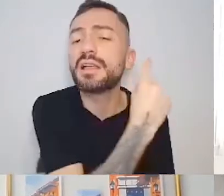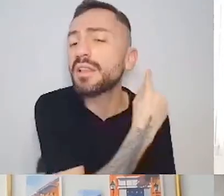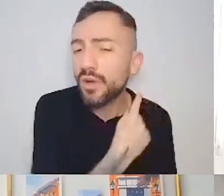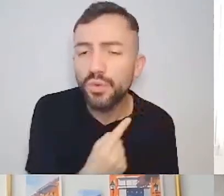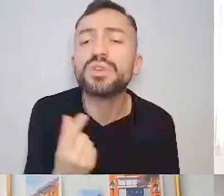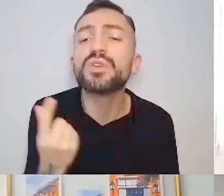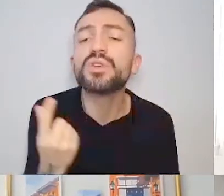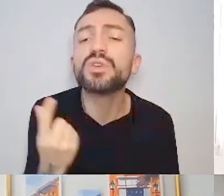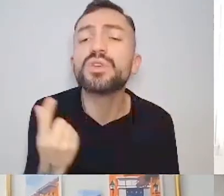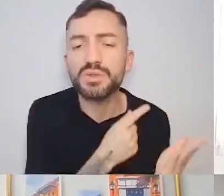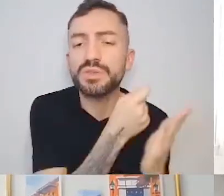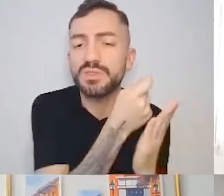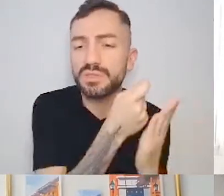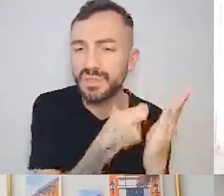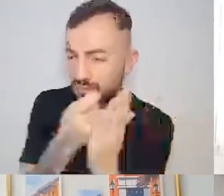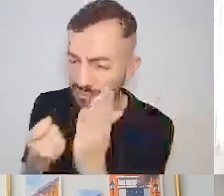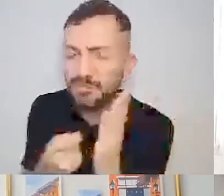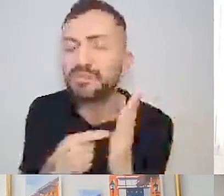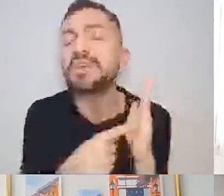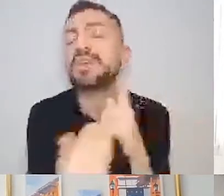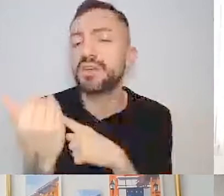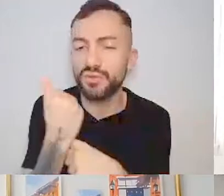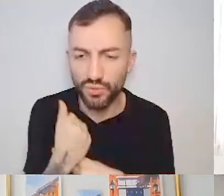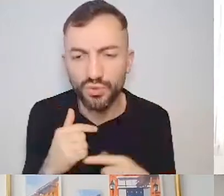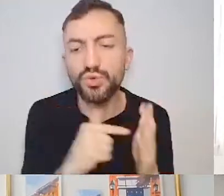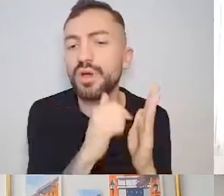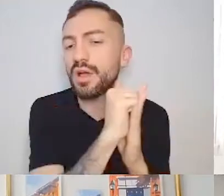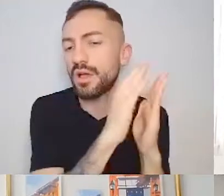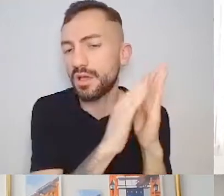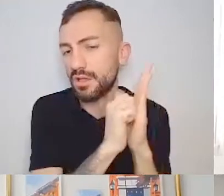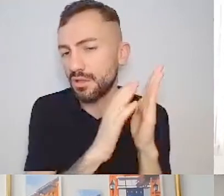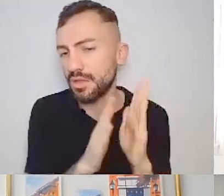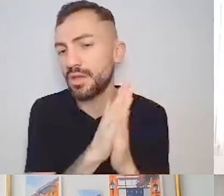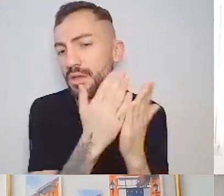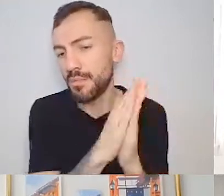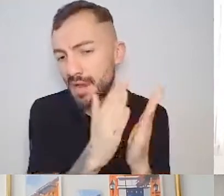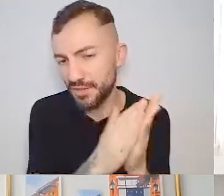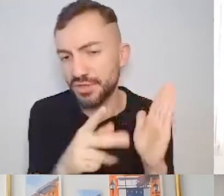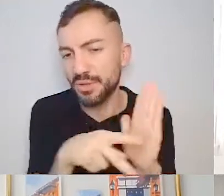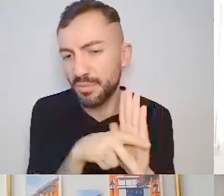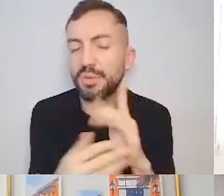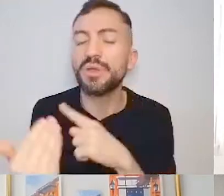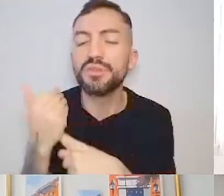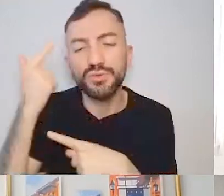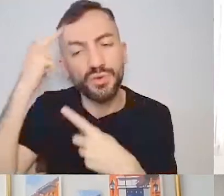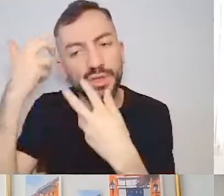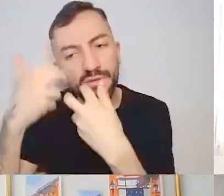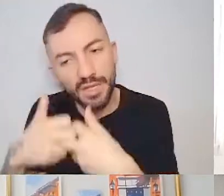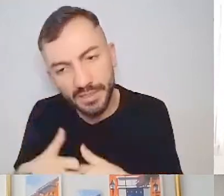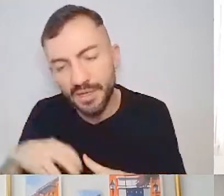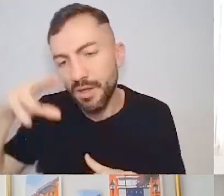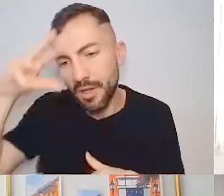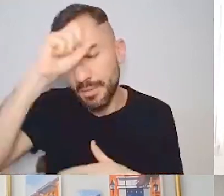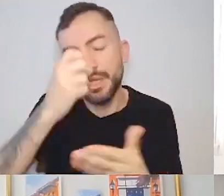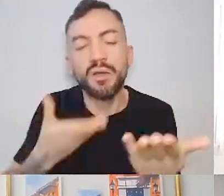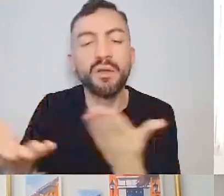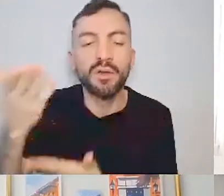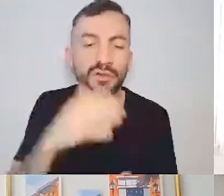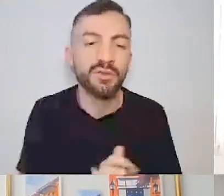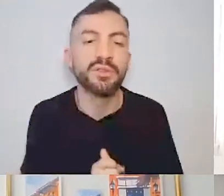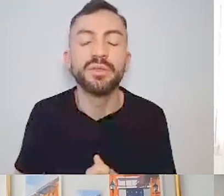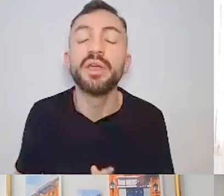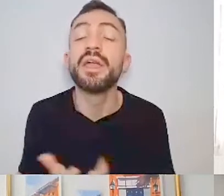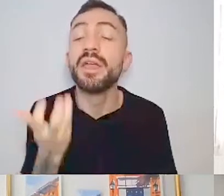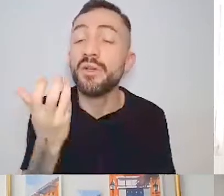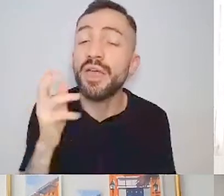diferentes épocas e de diferentes maneiras esse percurso de debates, reflexões e aprendizados conjuntos. Queria poder